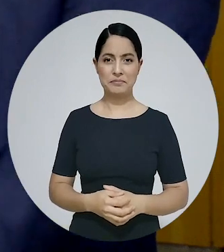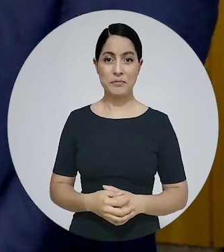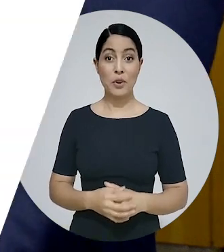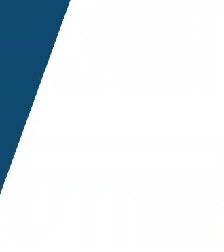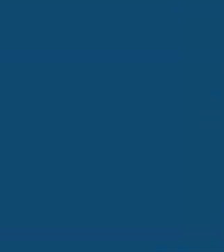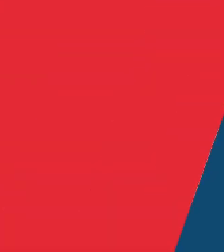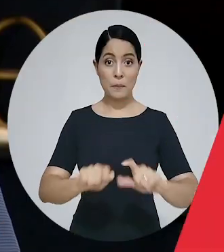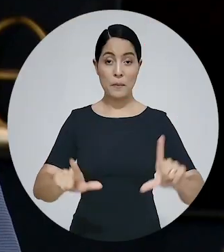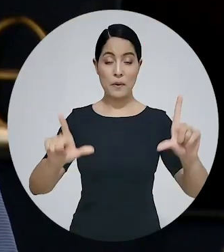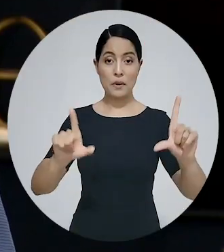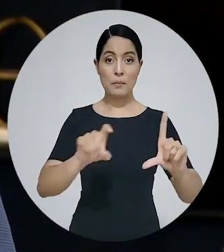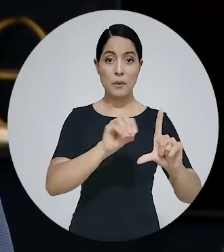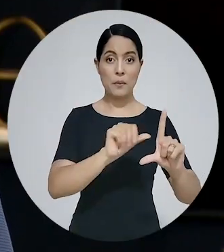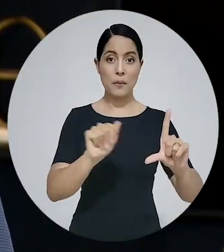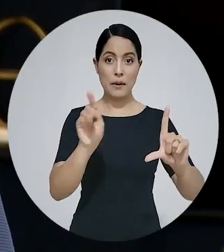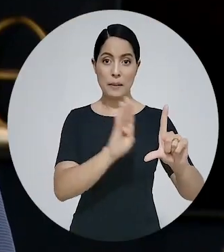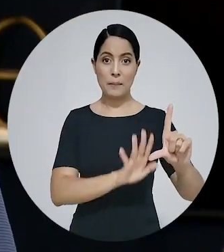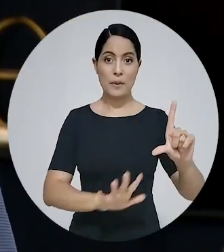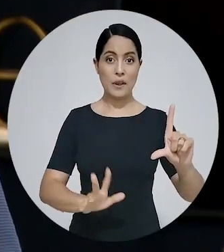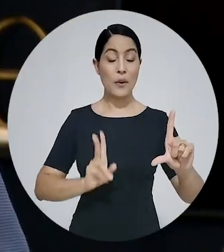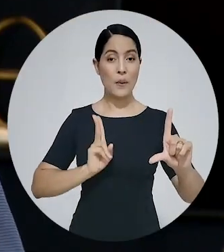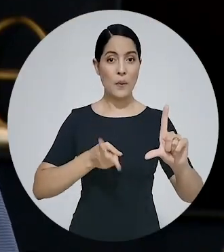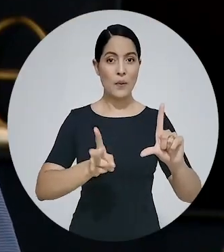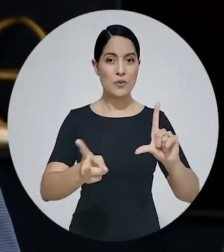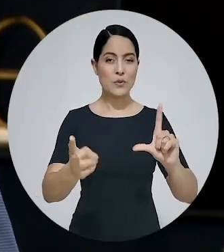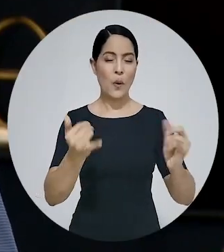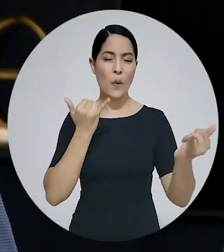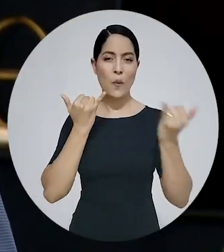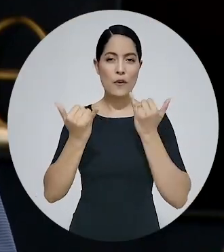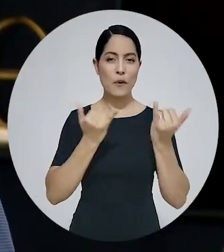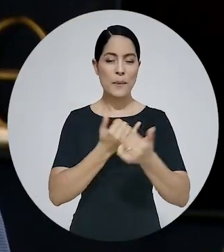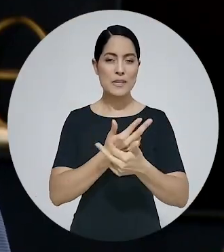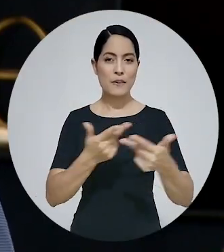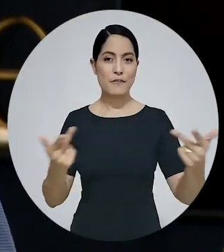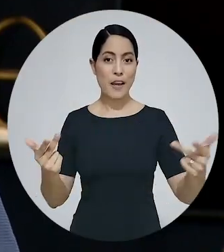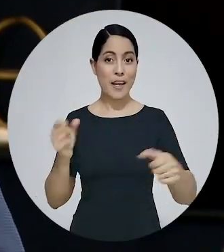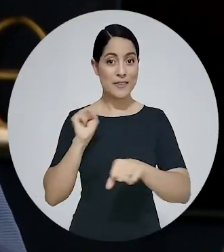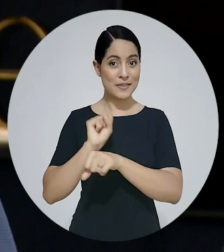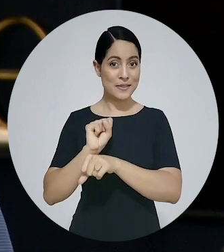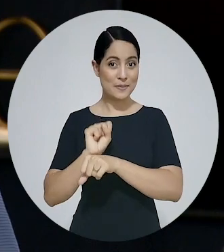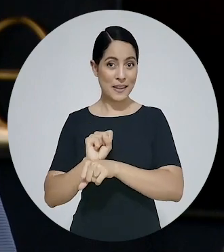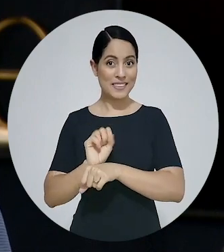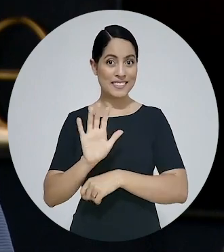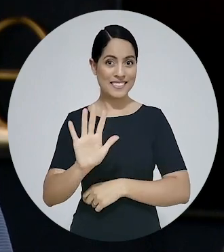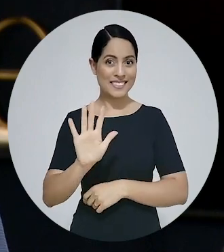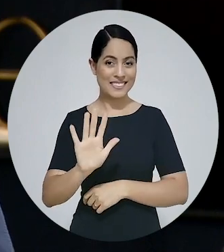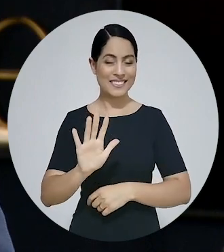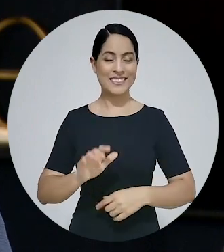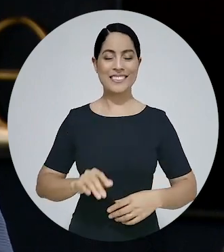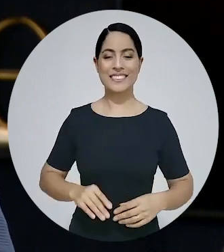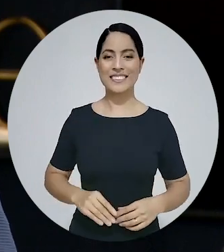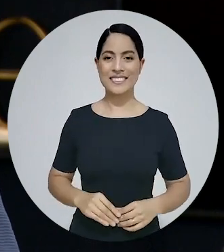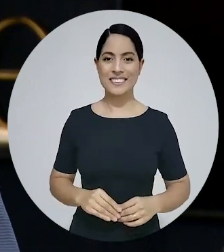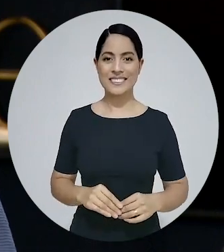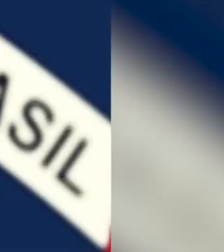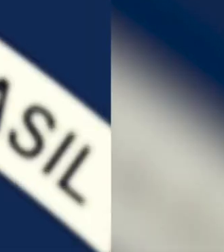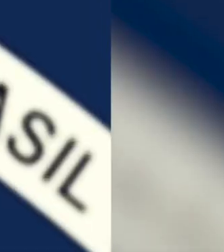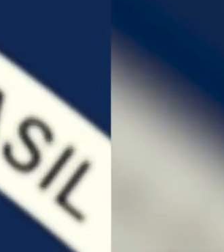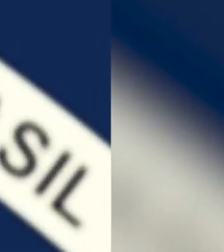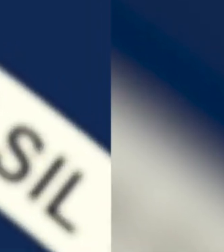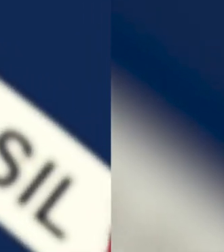autoridades. Voltamos daqui a pouco com mais informações da Ordem dos Advogados do Brasil. Eu te espero